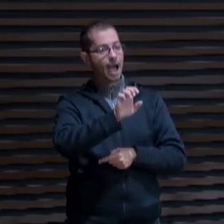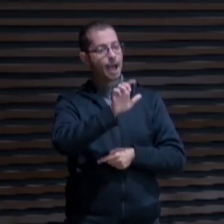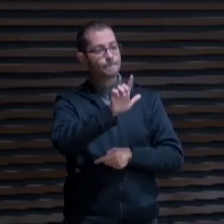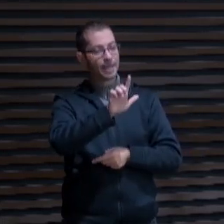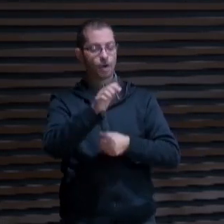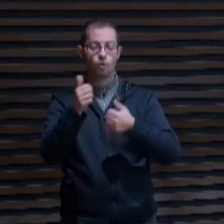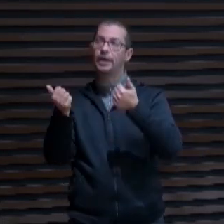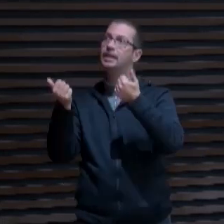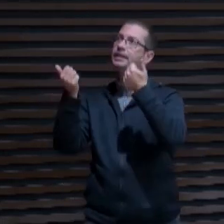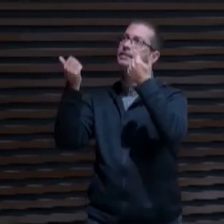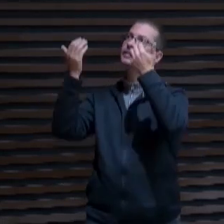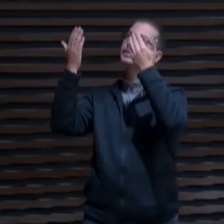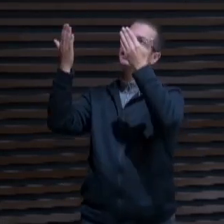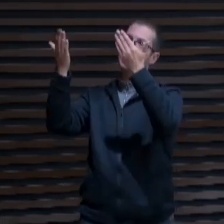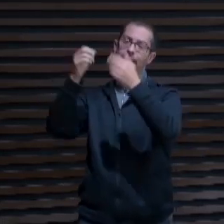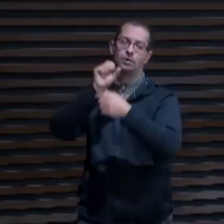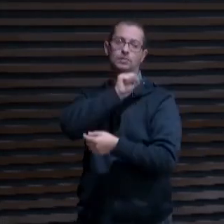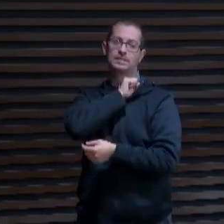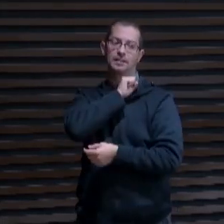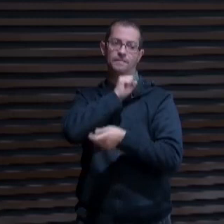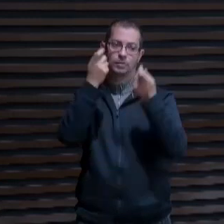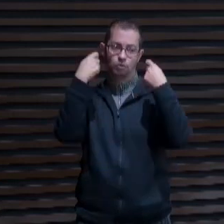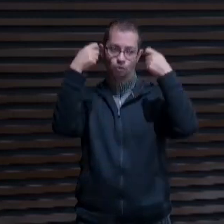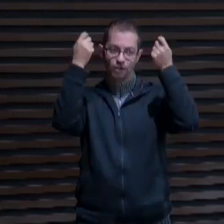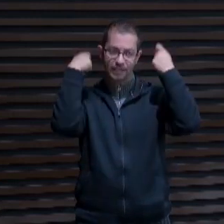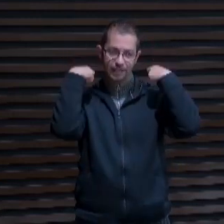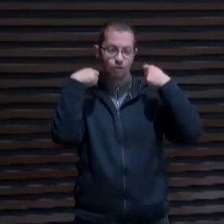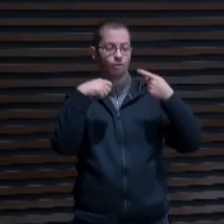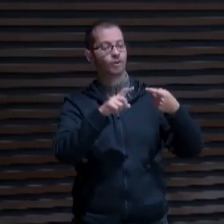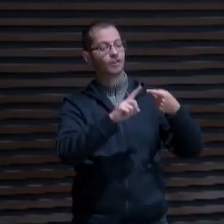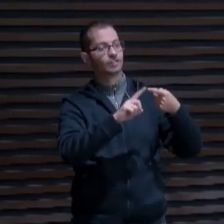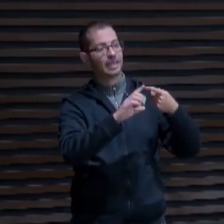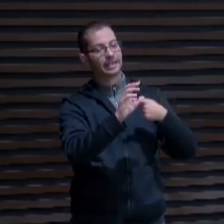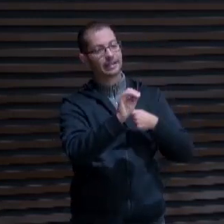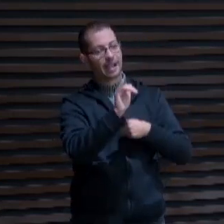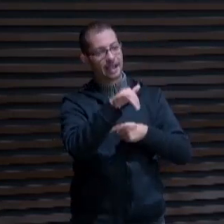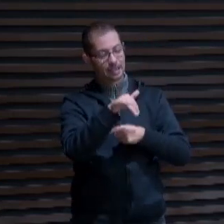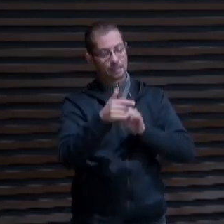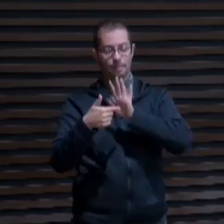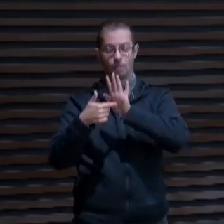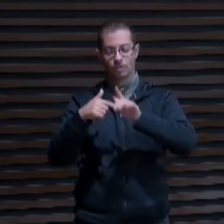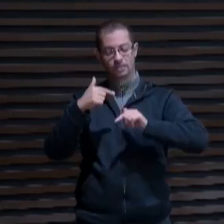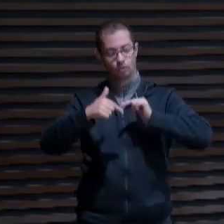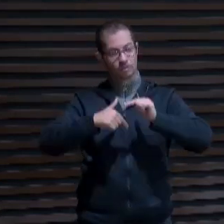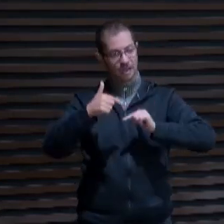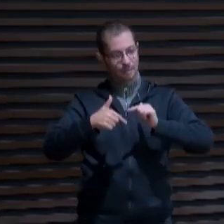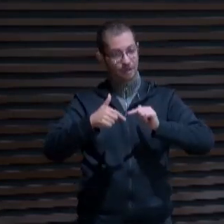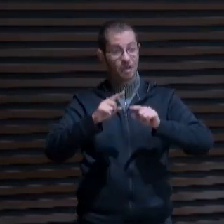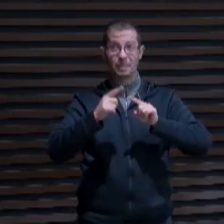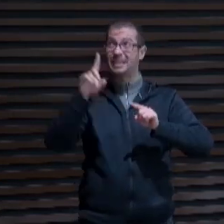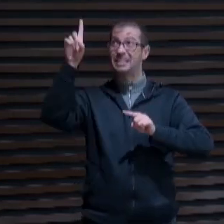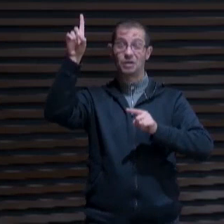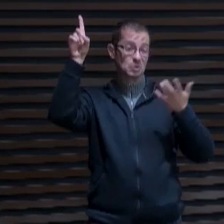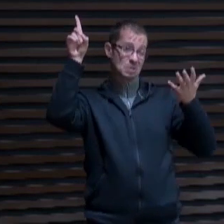imola o cordeiro, enquanto Caim entrega o fruto da sua capacidade, do seu esforço. Só que Deus não aceita o esforço